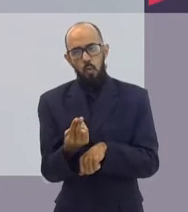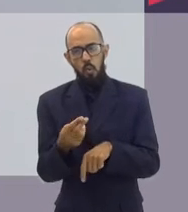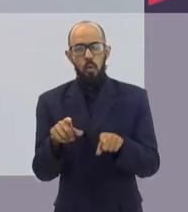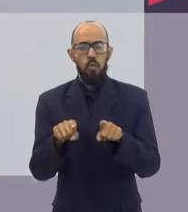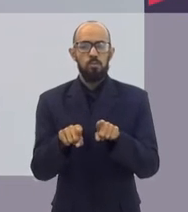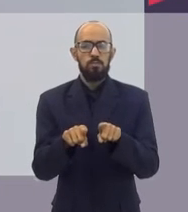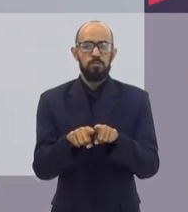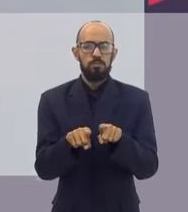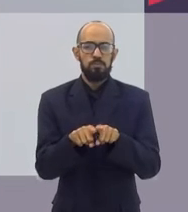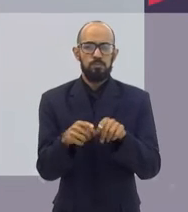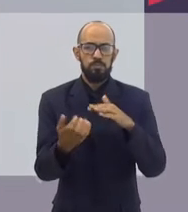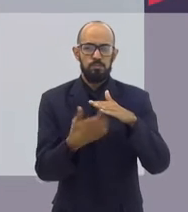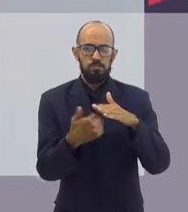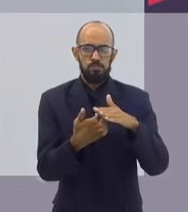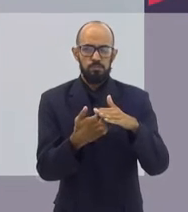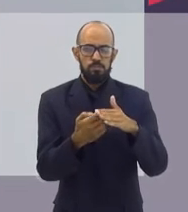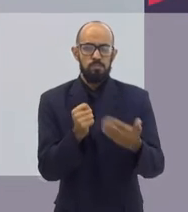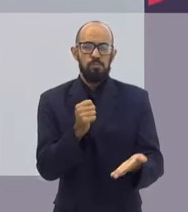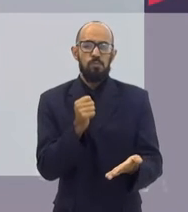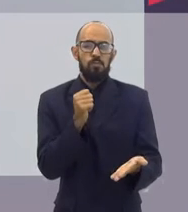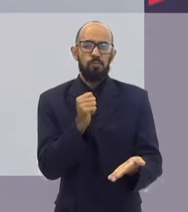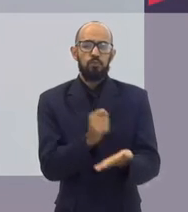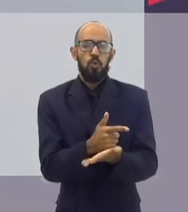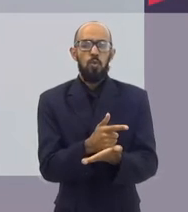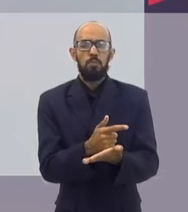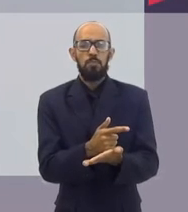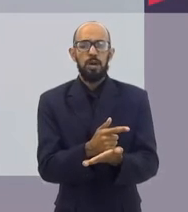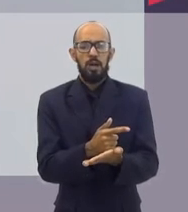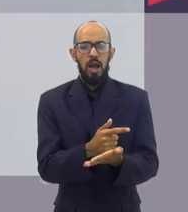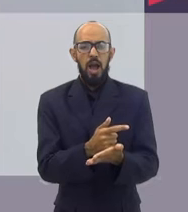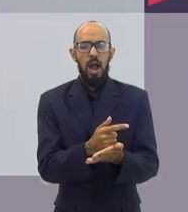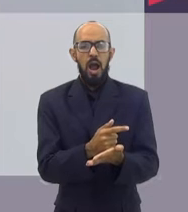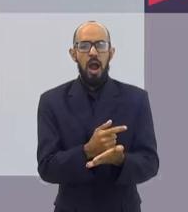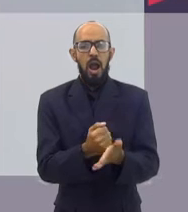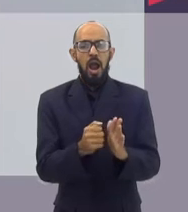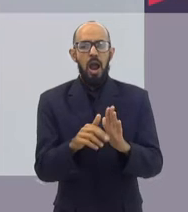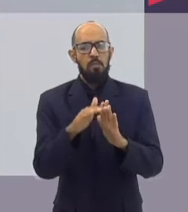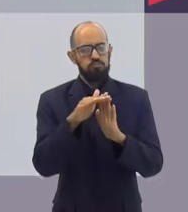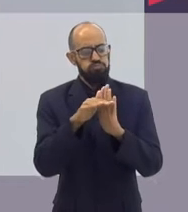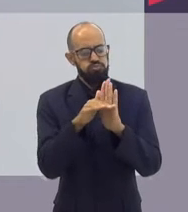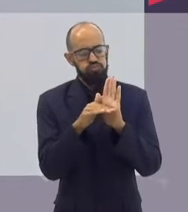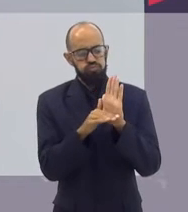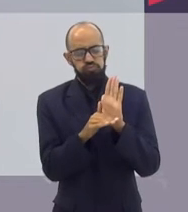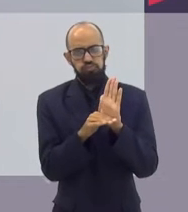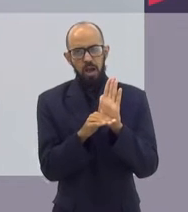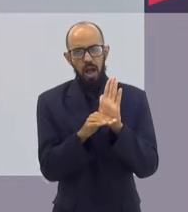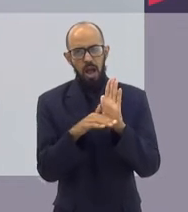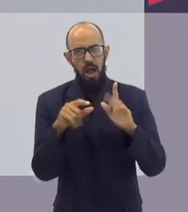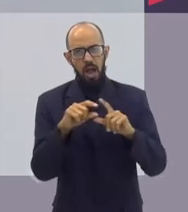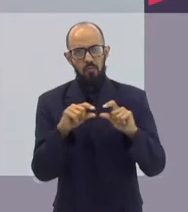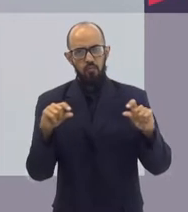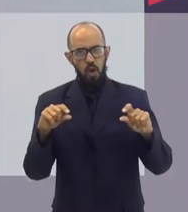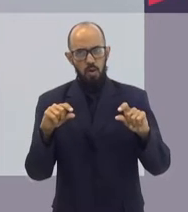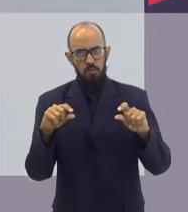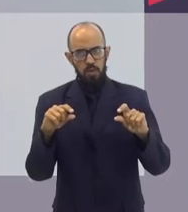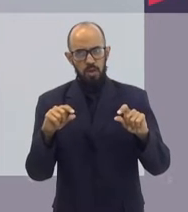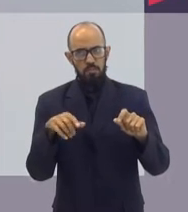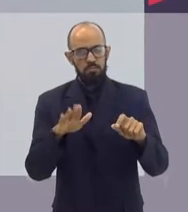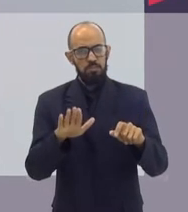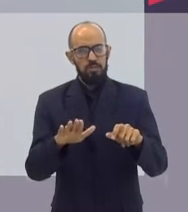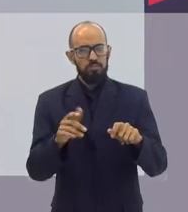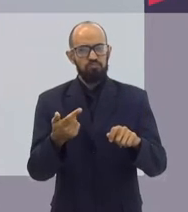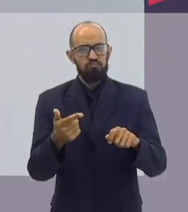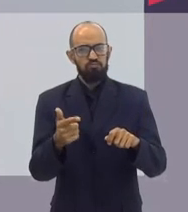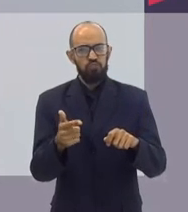as indústrias nacionais importam o fármaco, que é o princípio ativo, né? E simplesmente faz um condicionamento e não